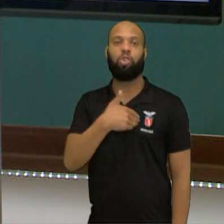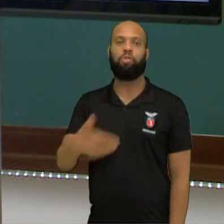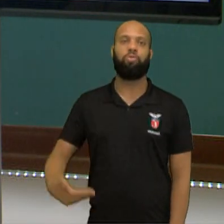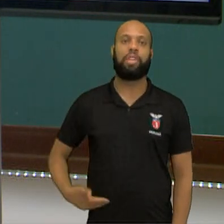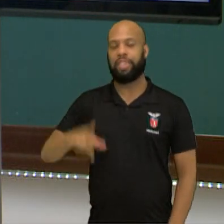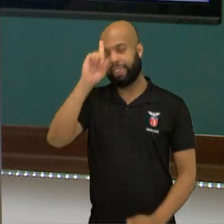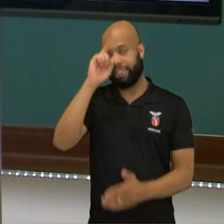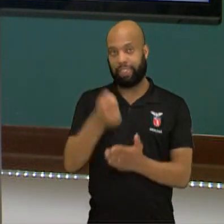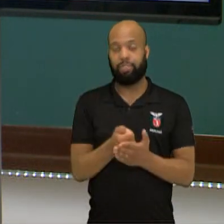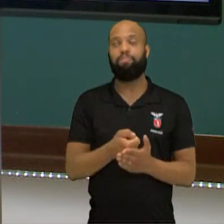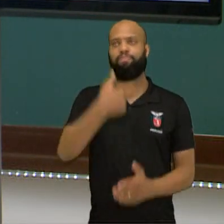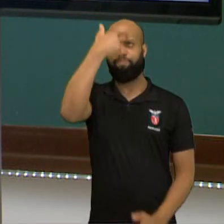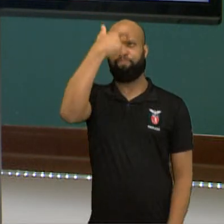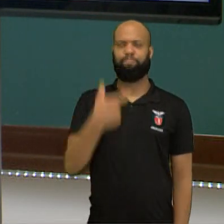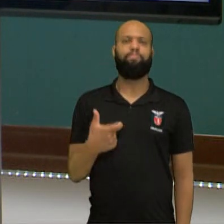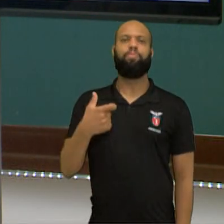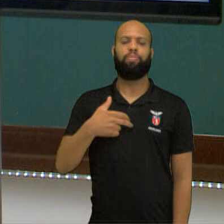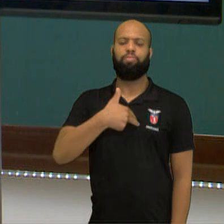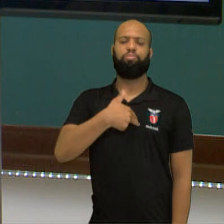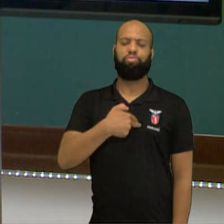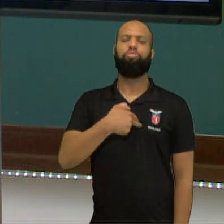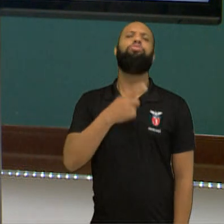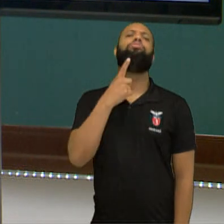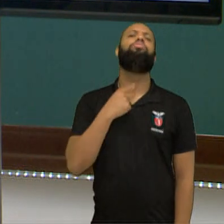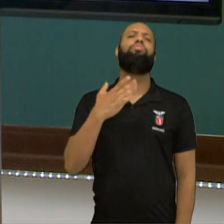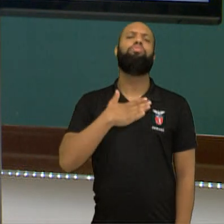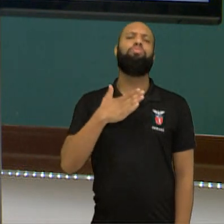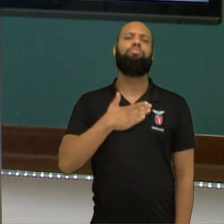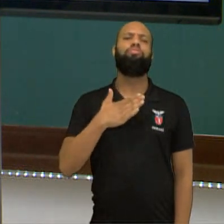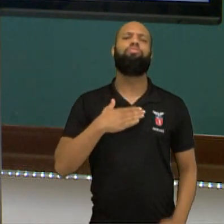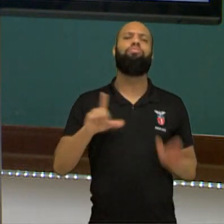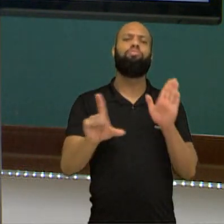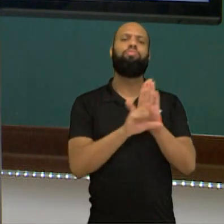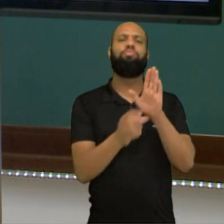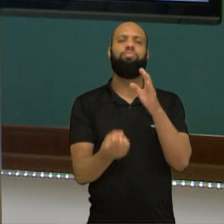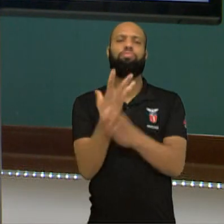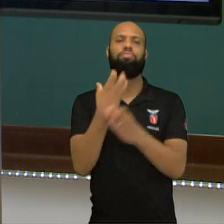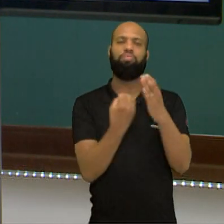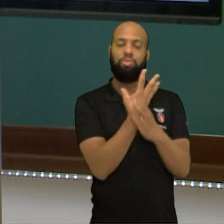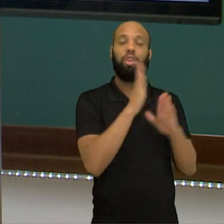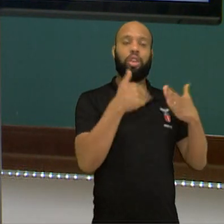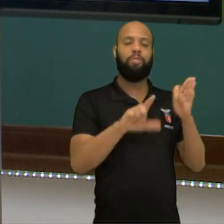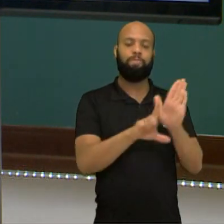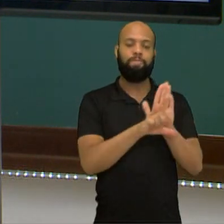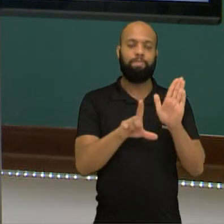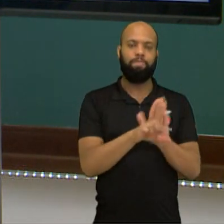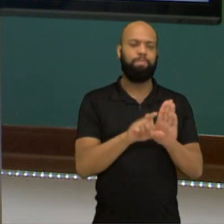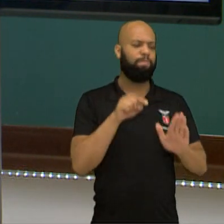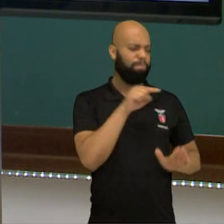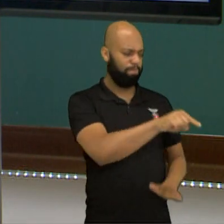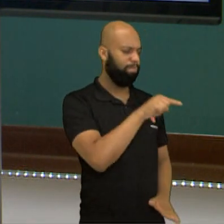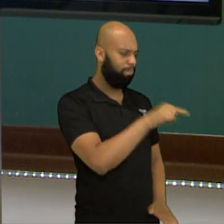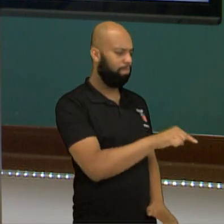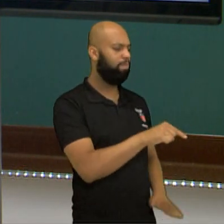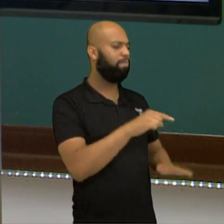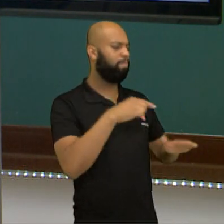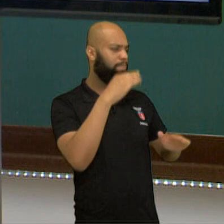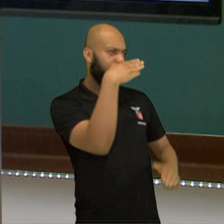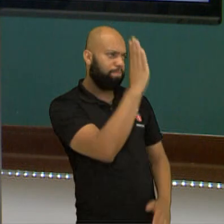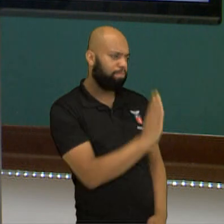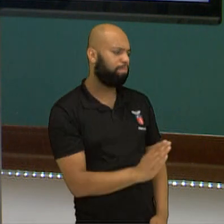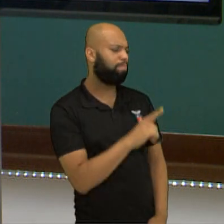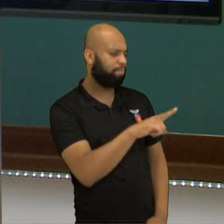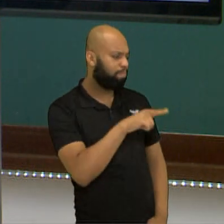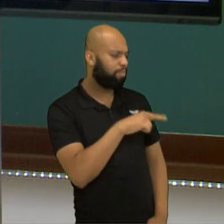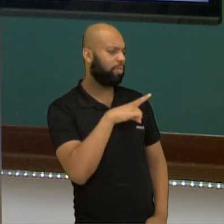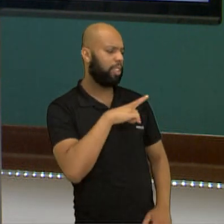governo. O Getúlio, por vontade dele, estabeleceu leis. E essas leis devem ser motivos de orgulho para os